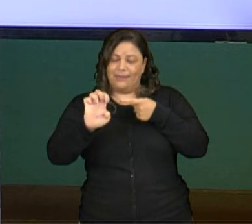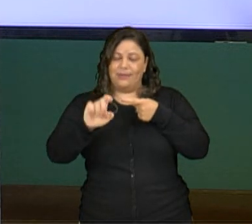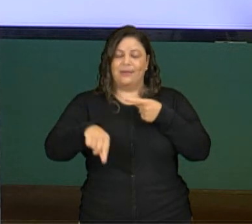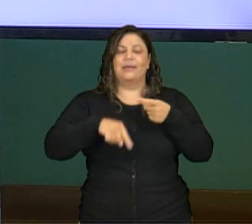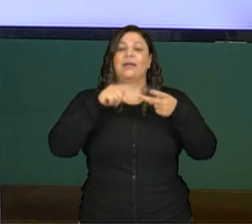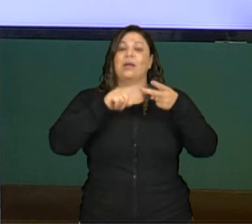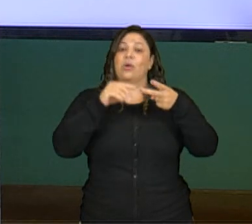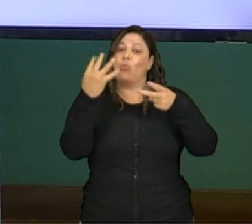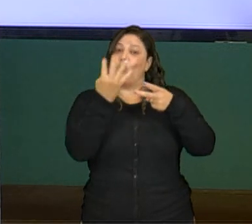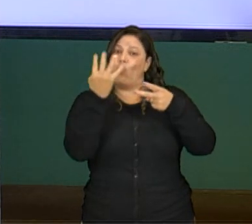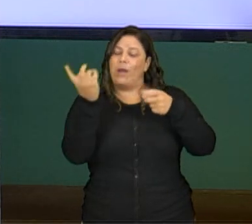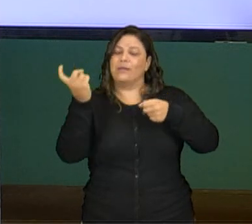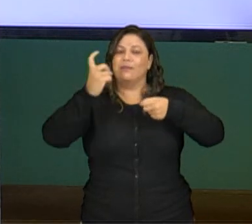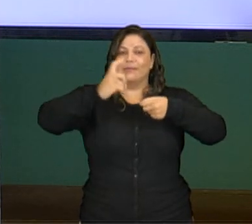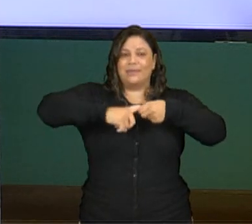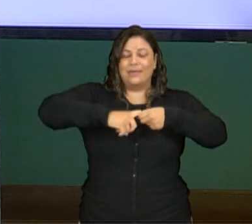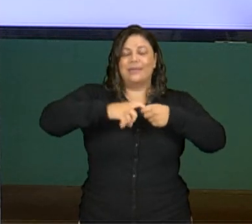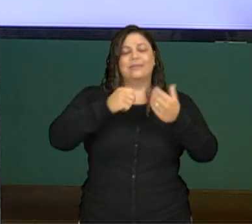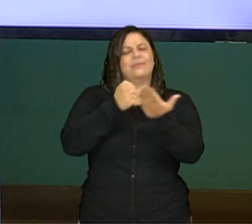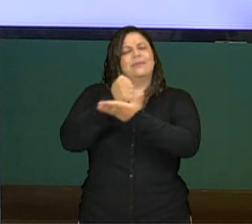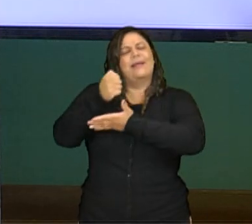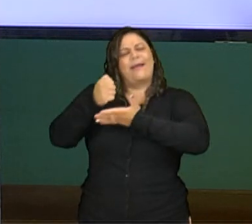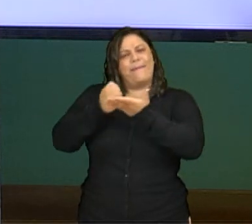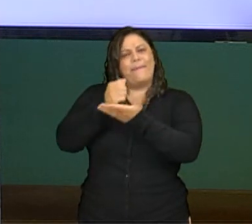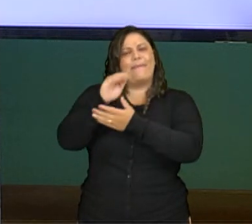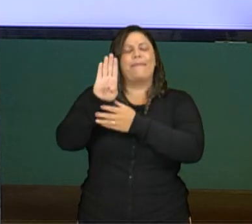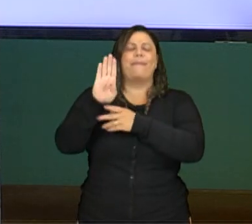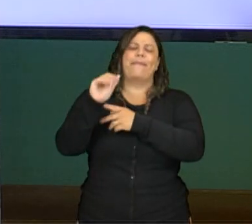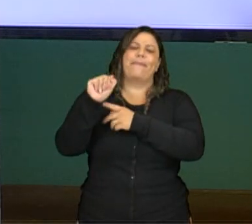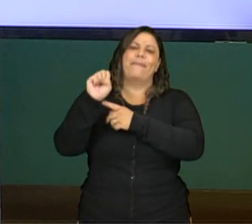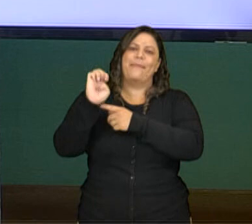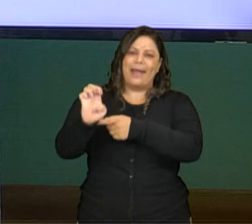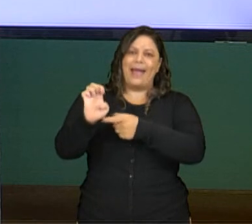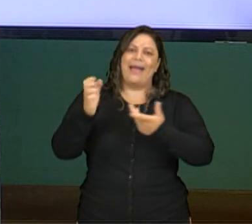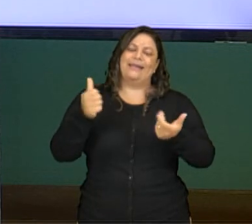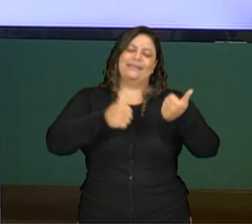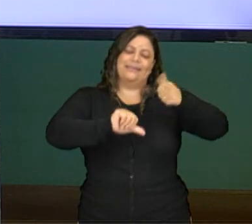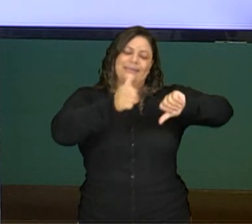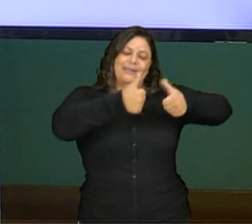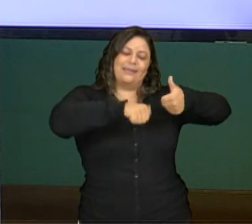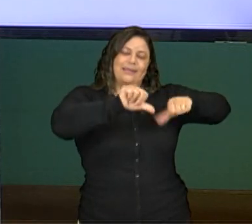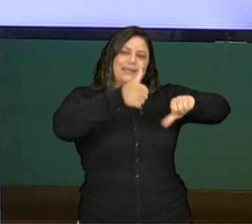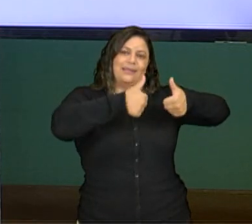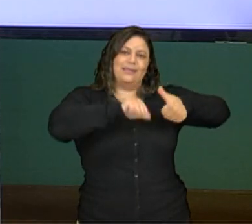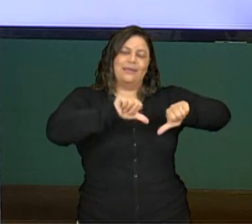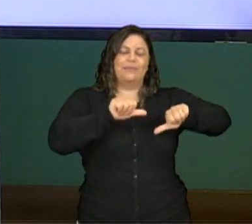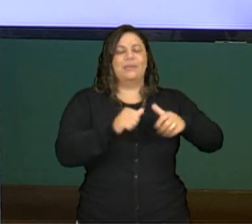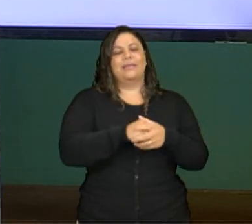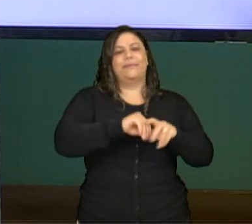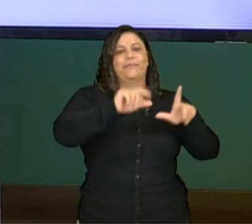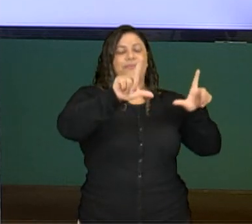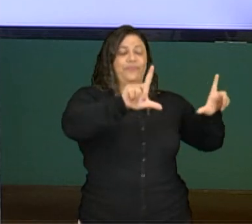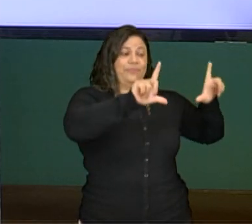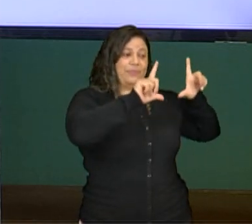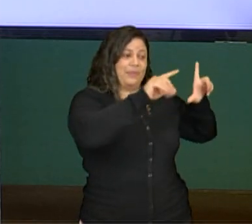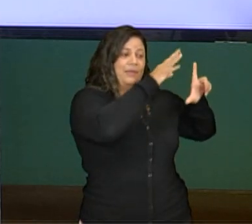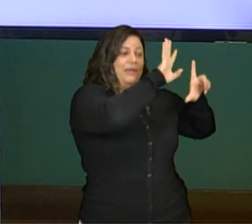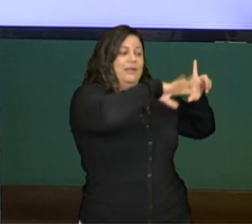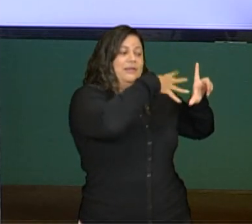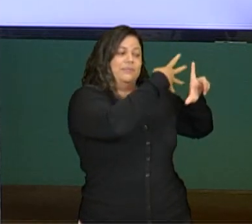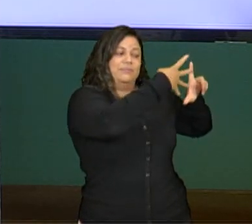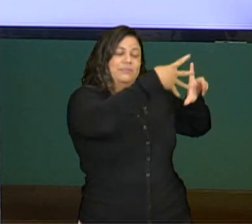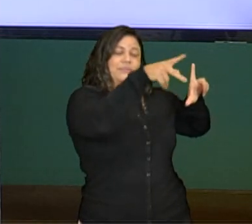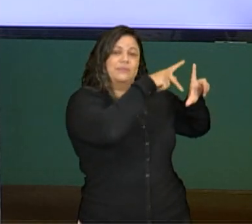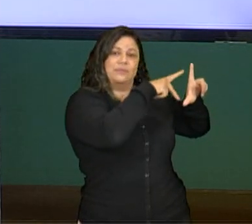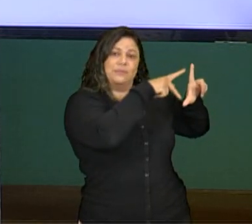química orgânica. E, claro, ele está na coluna 14, a tabela periódica ela é numerada, as suas colunas